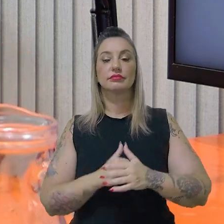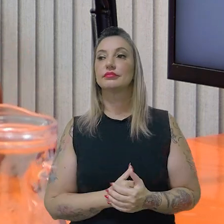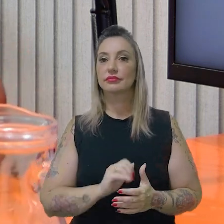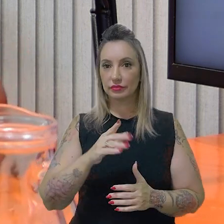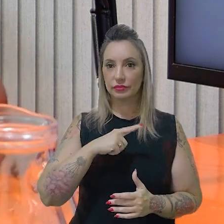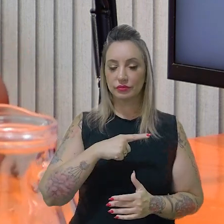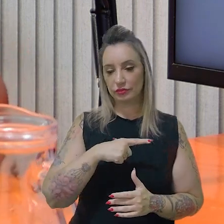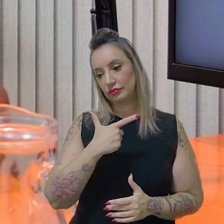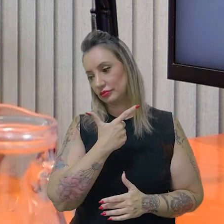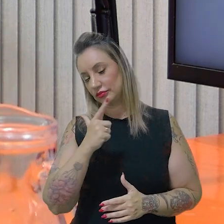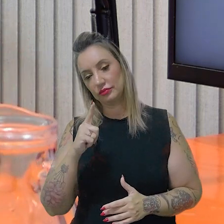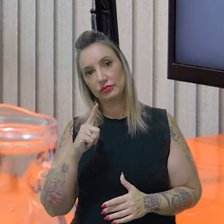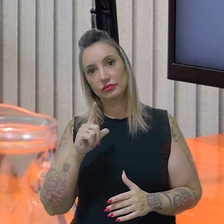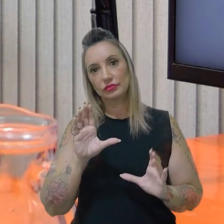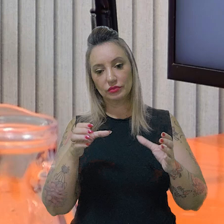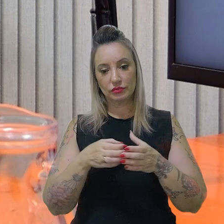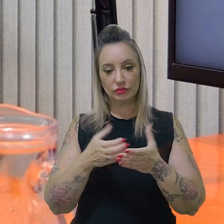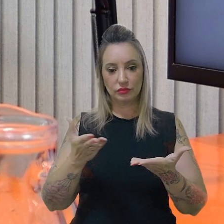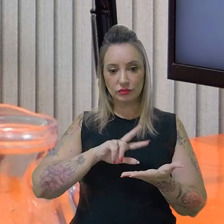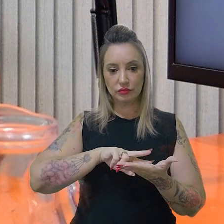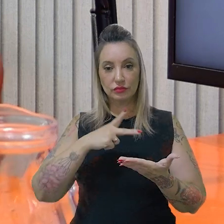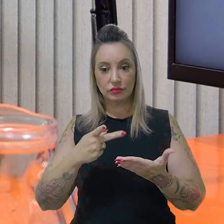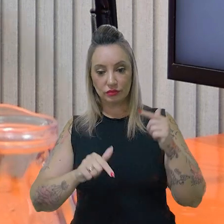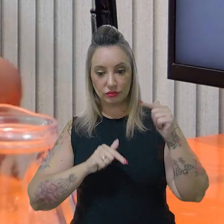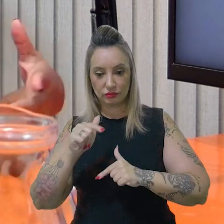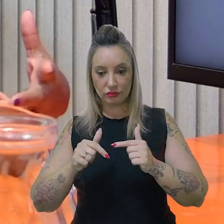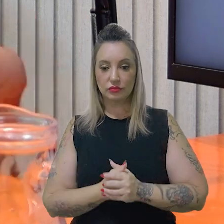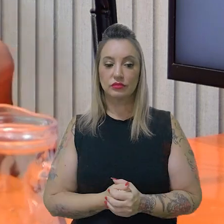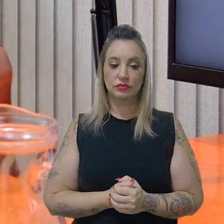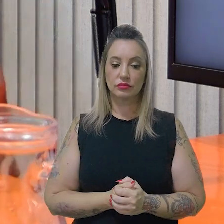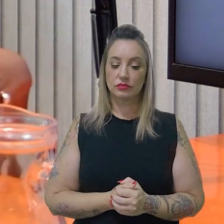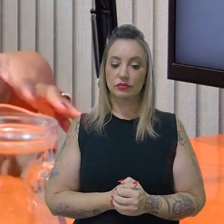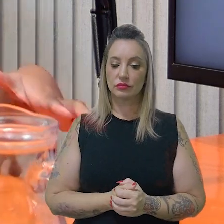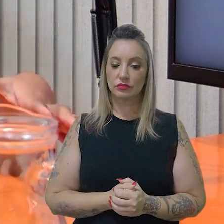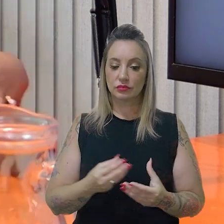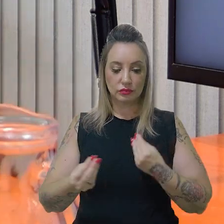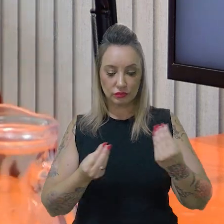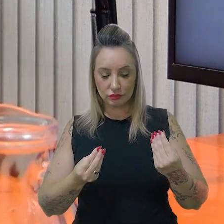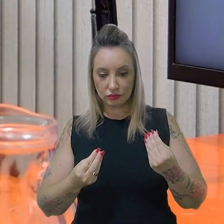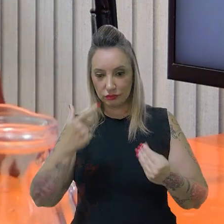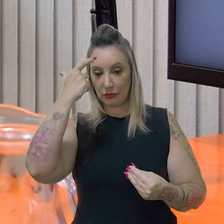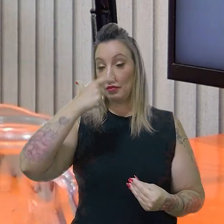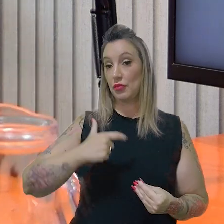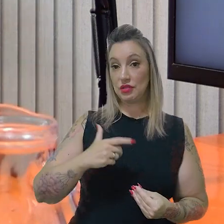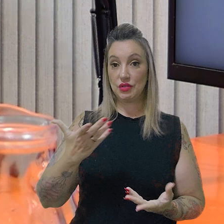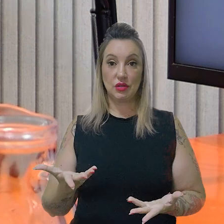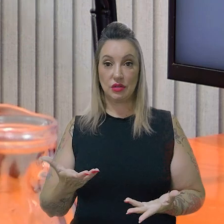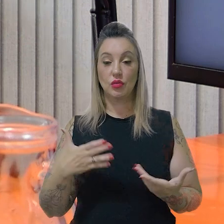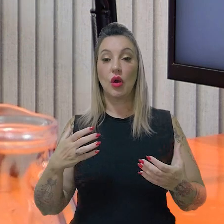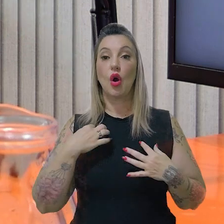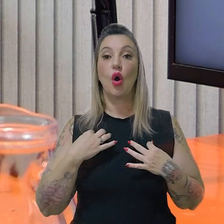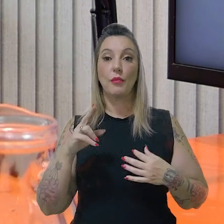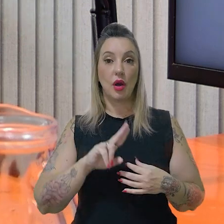já tinha um um nicho e tá num transição de carreira e como que ela se posiciona quais looks que